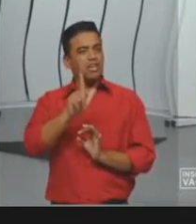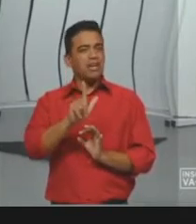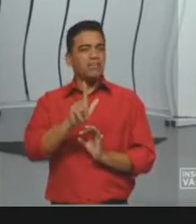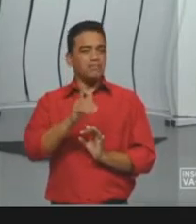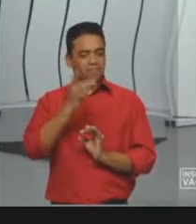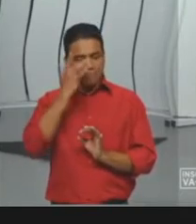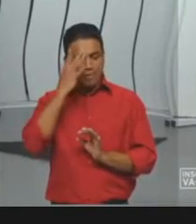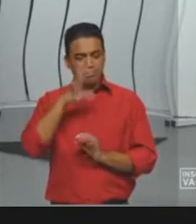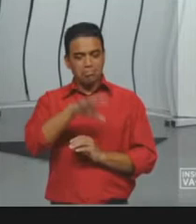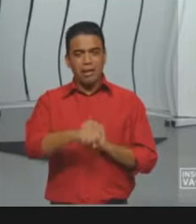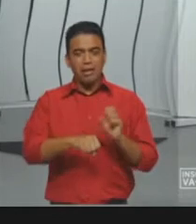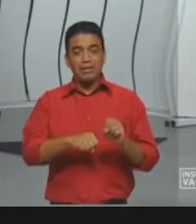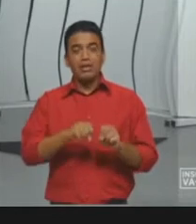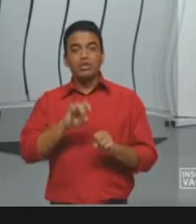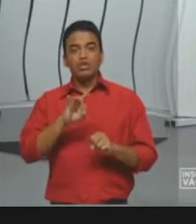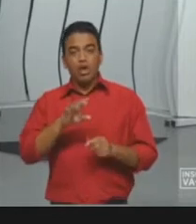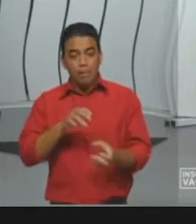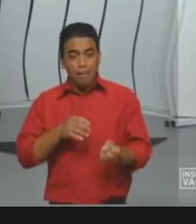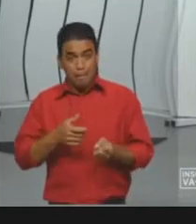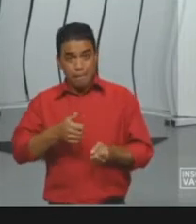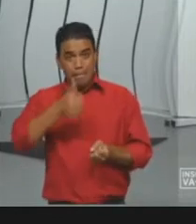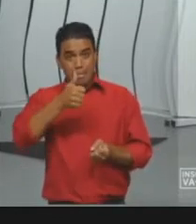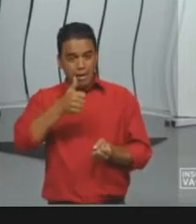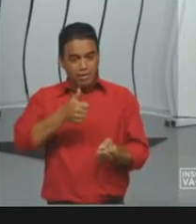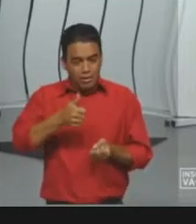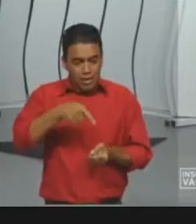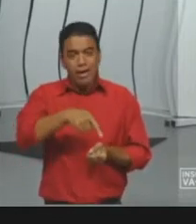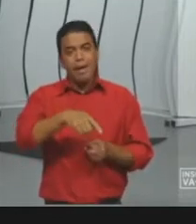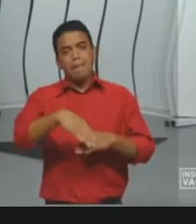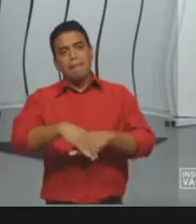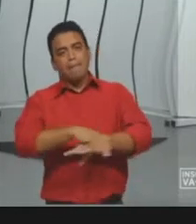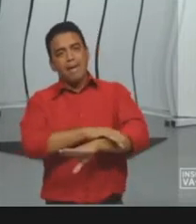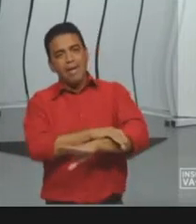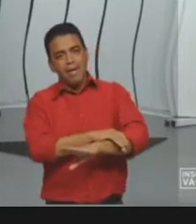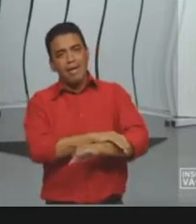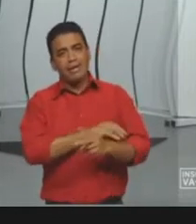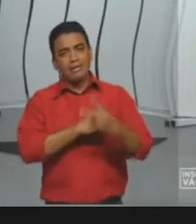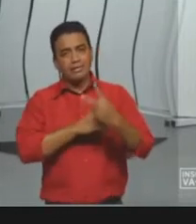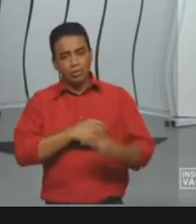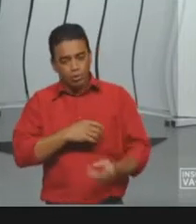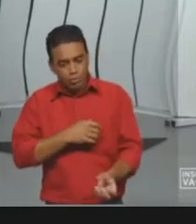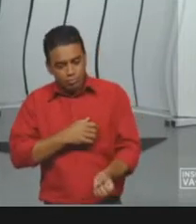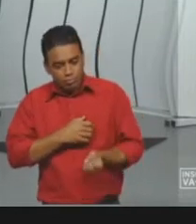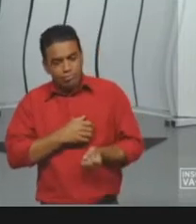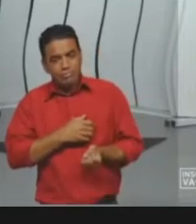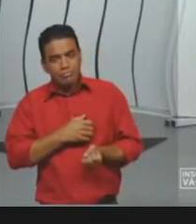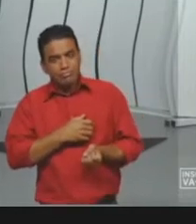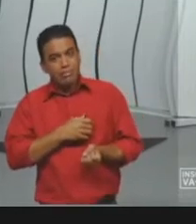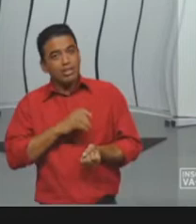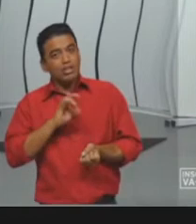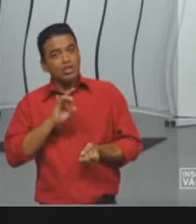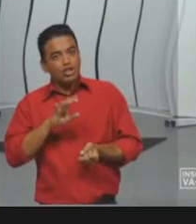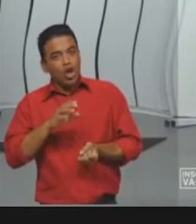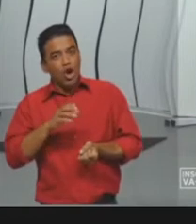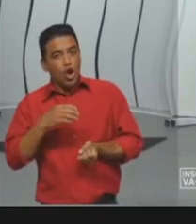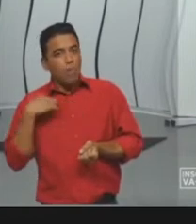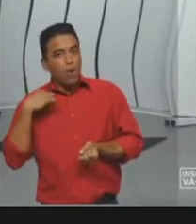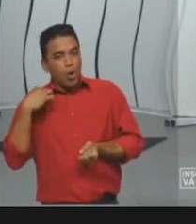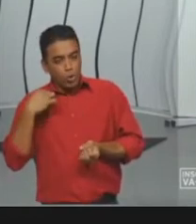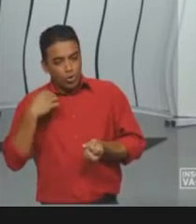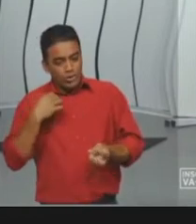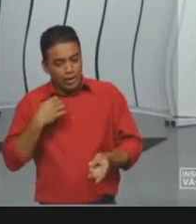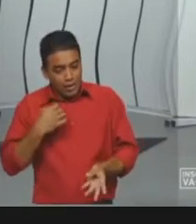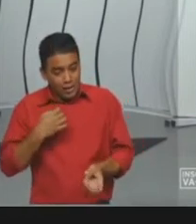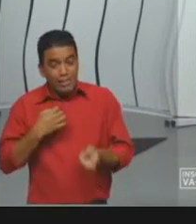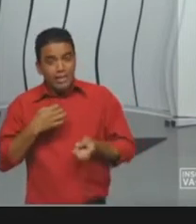coloca somente meias na primeira gaveta, somente blusas na segunda gaveta, somente bermudas na